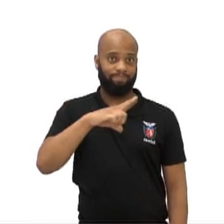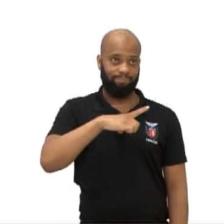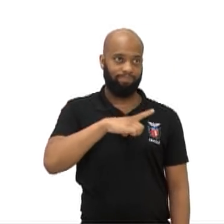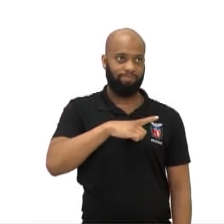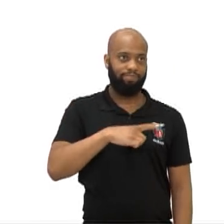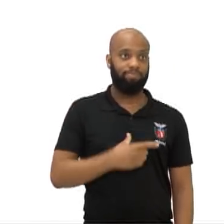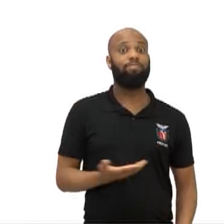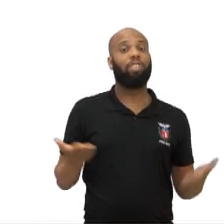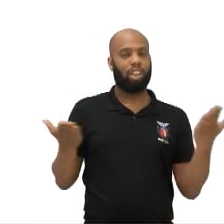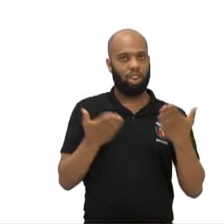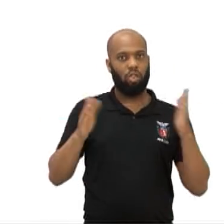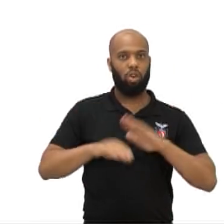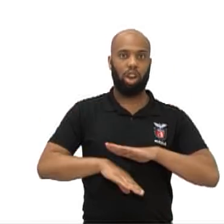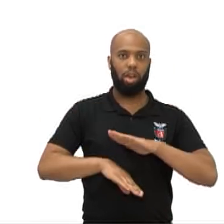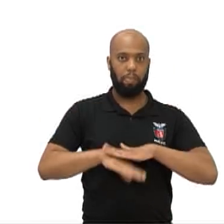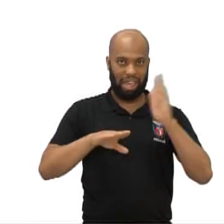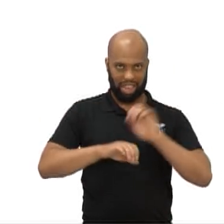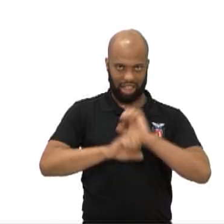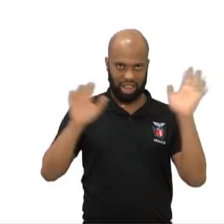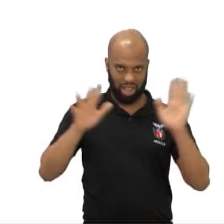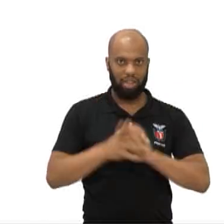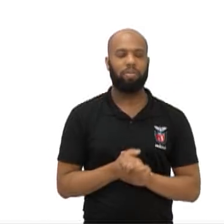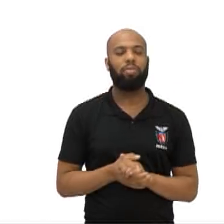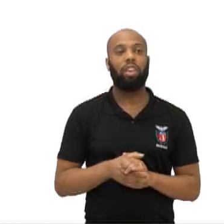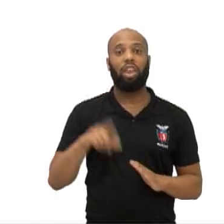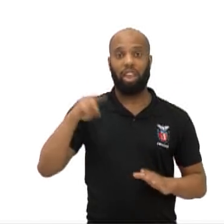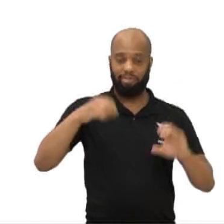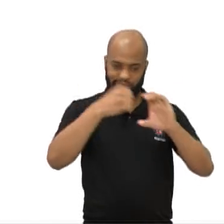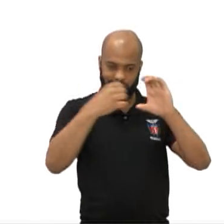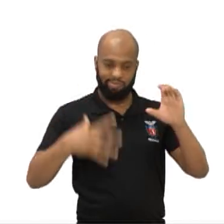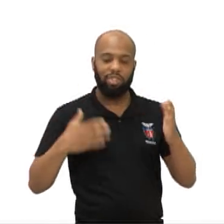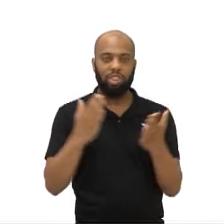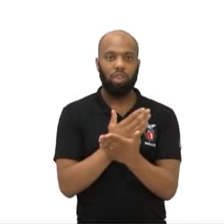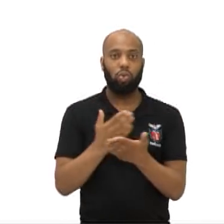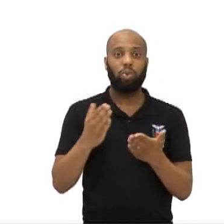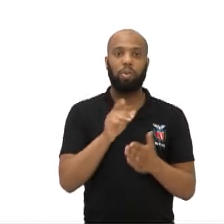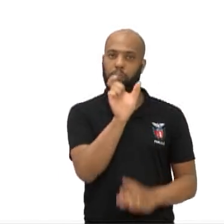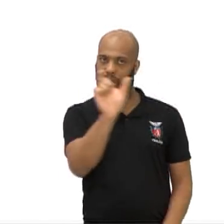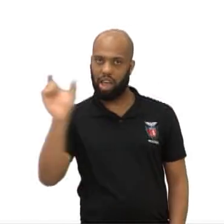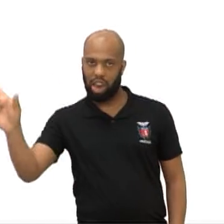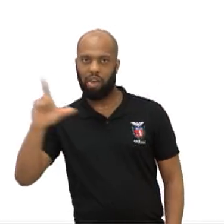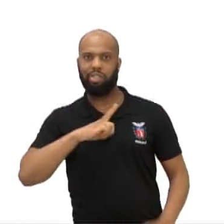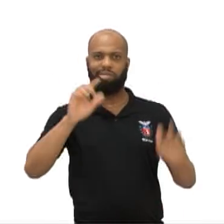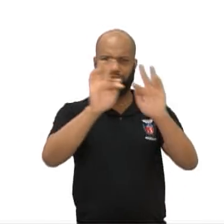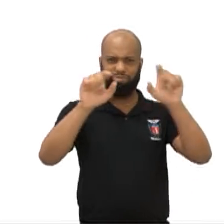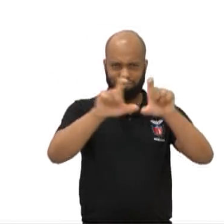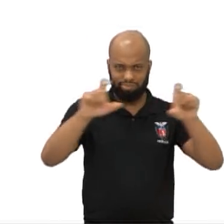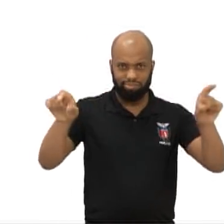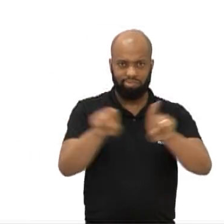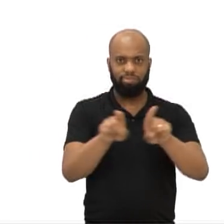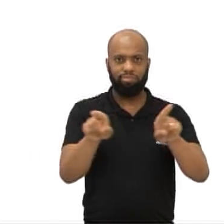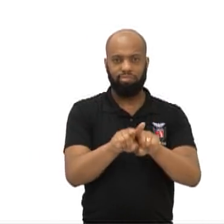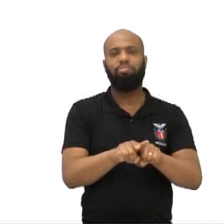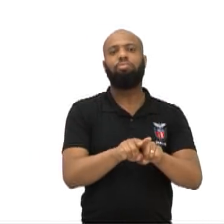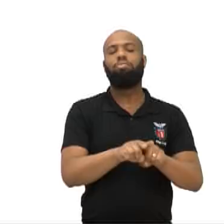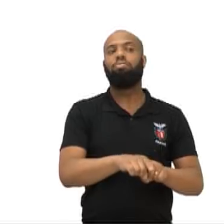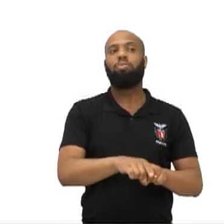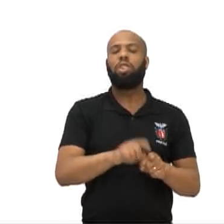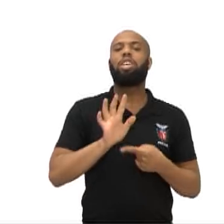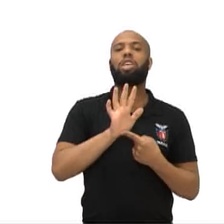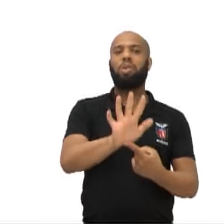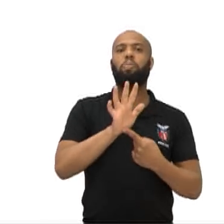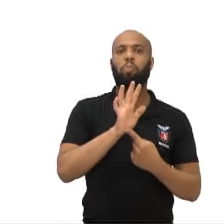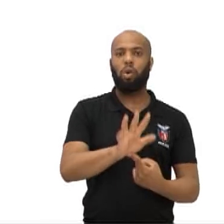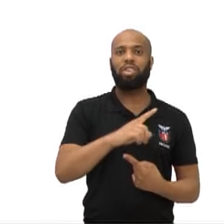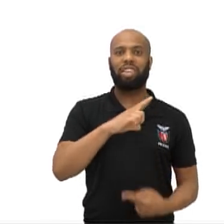sentido. Opa, tá ficando mais claro? Olha lá, característica de alguns termos, expressões, sentenças que